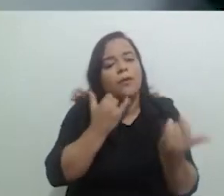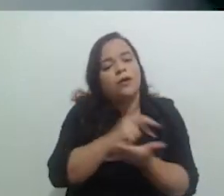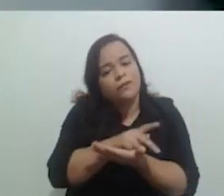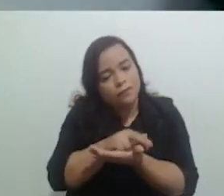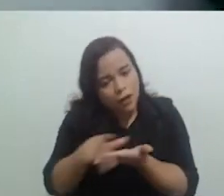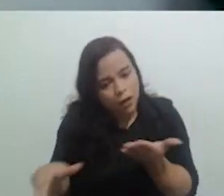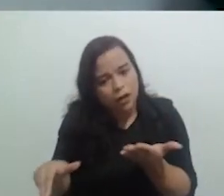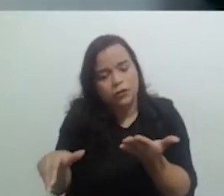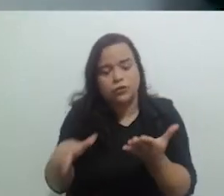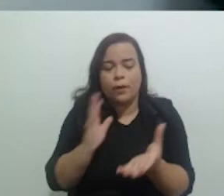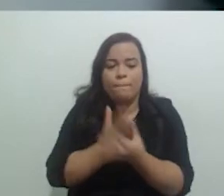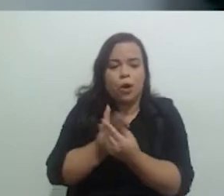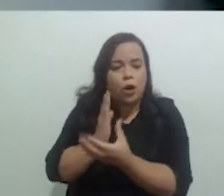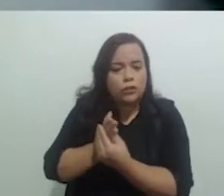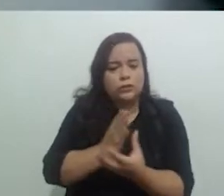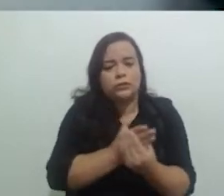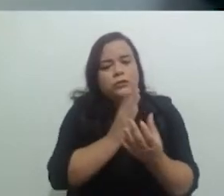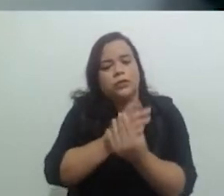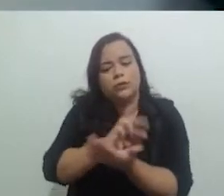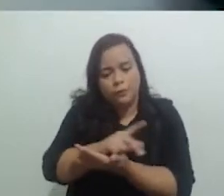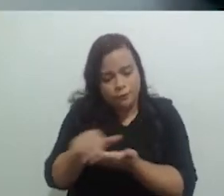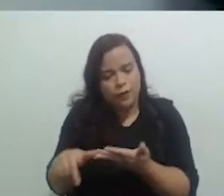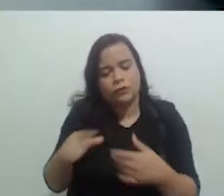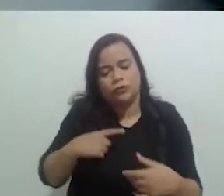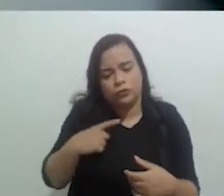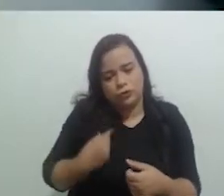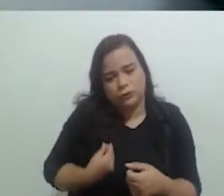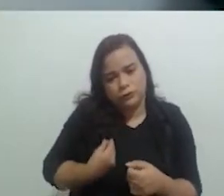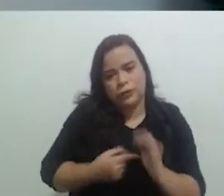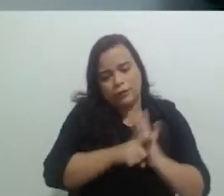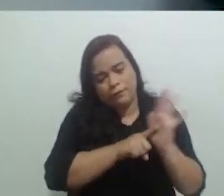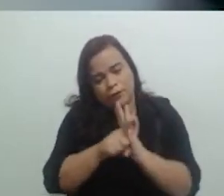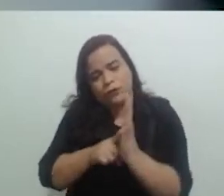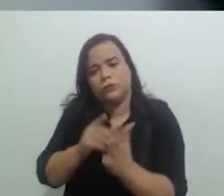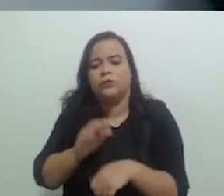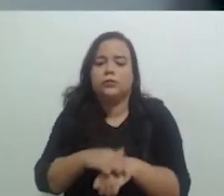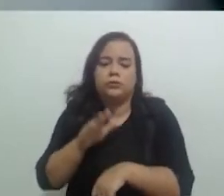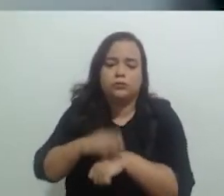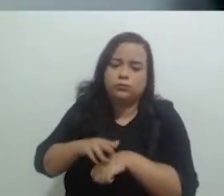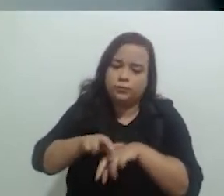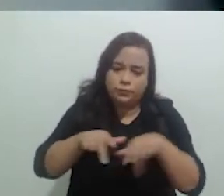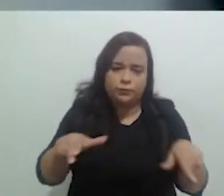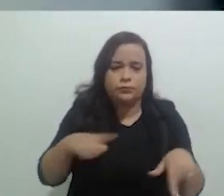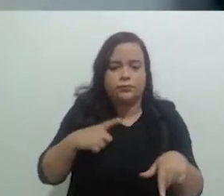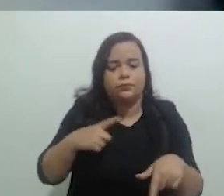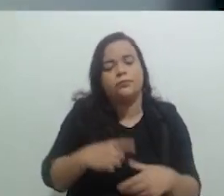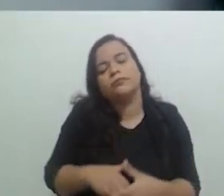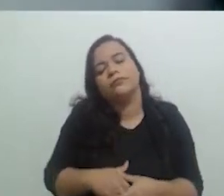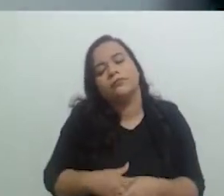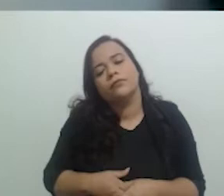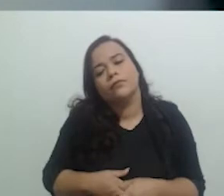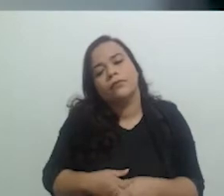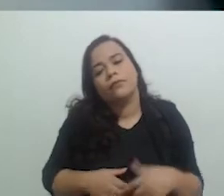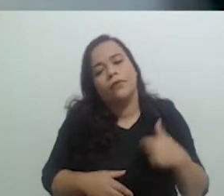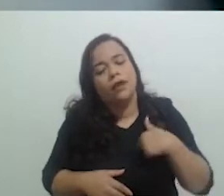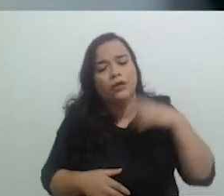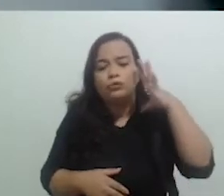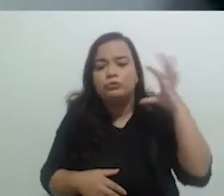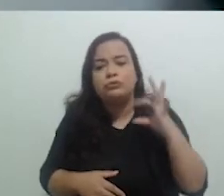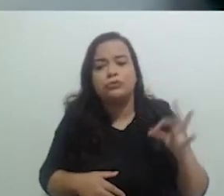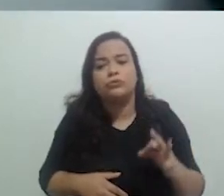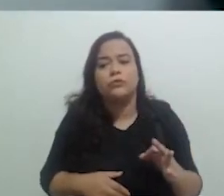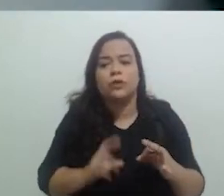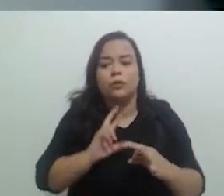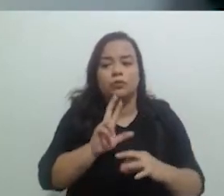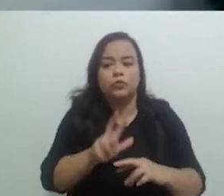que esteja, ou mais de uma investigação que esteja em curso. Eu não consegui entender por que há essa